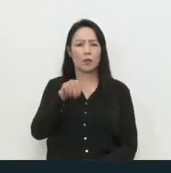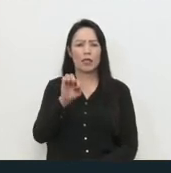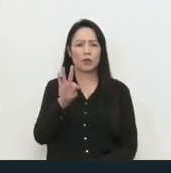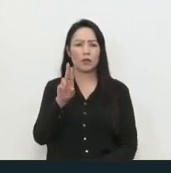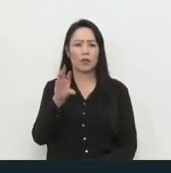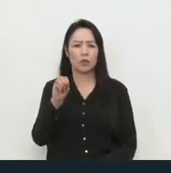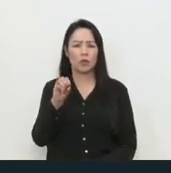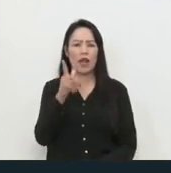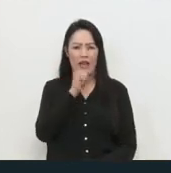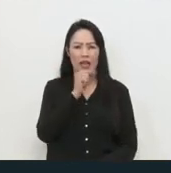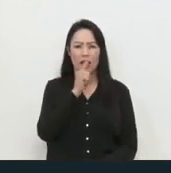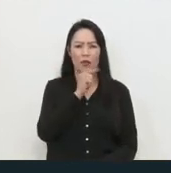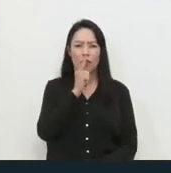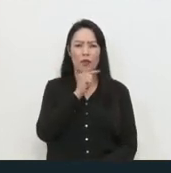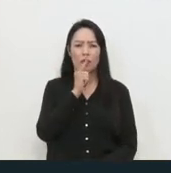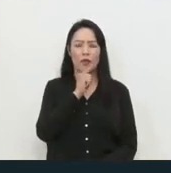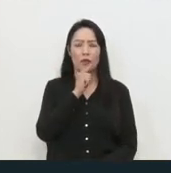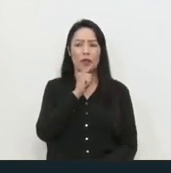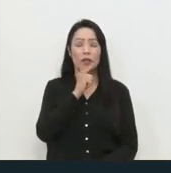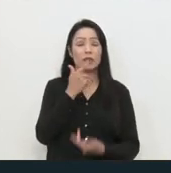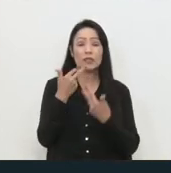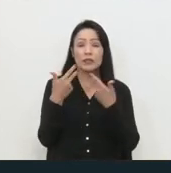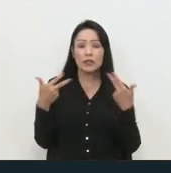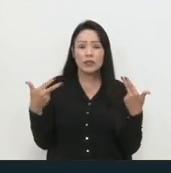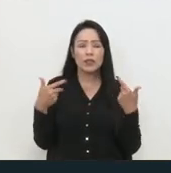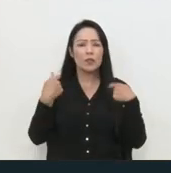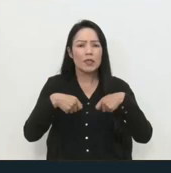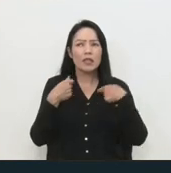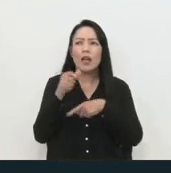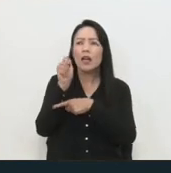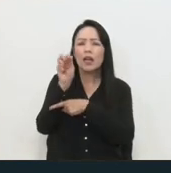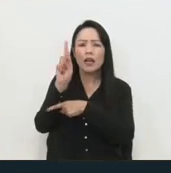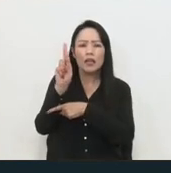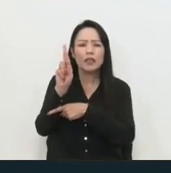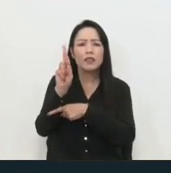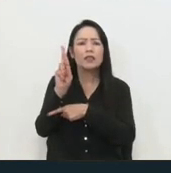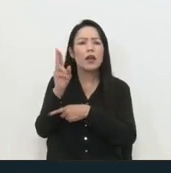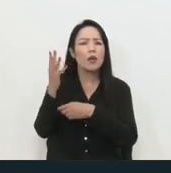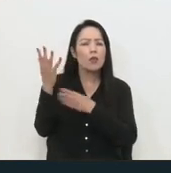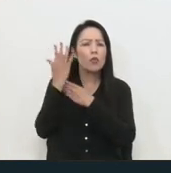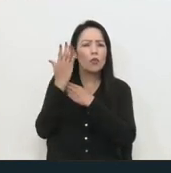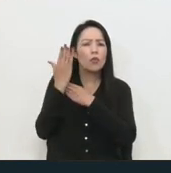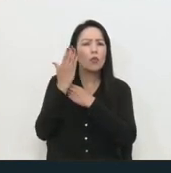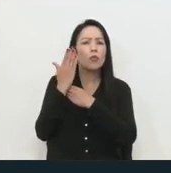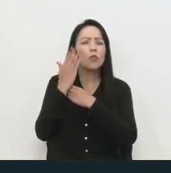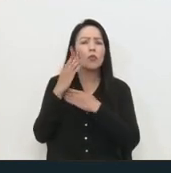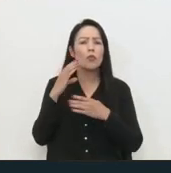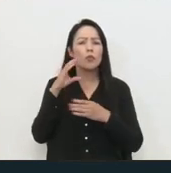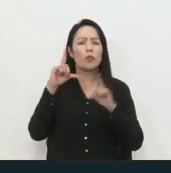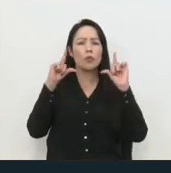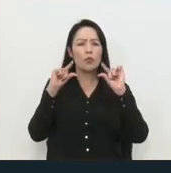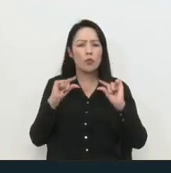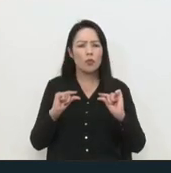de equipamento de ar condicionado das unidades básicas de saúde